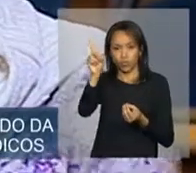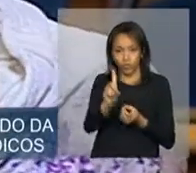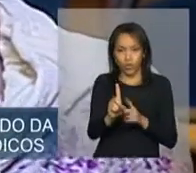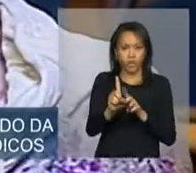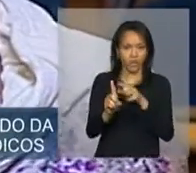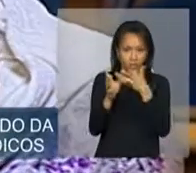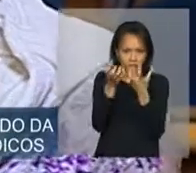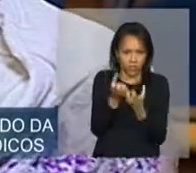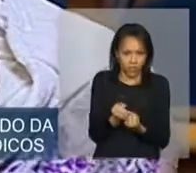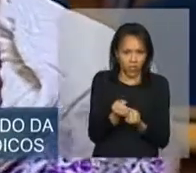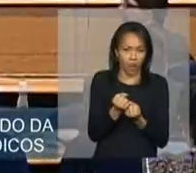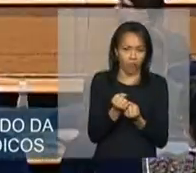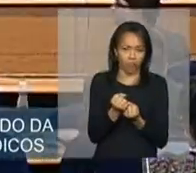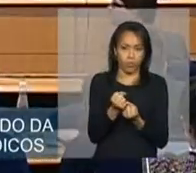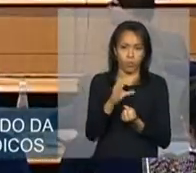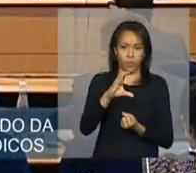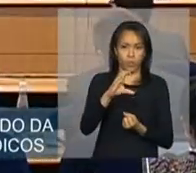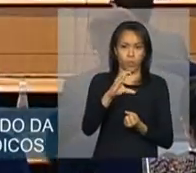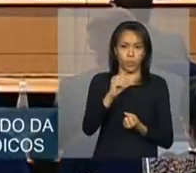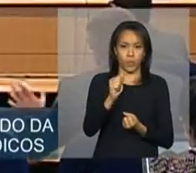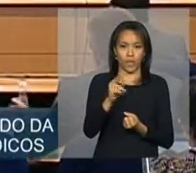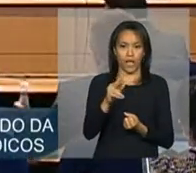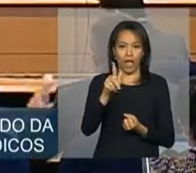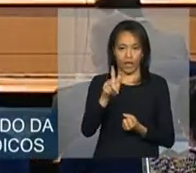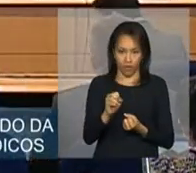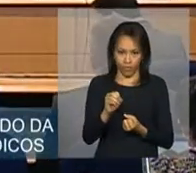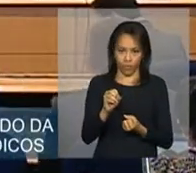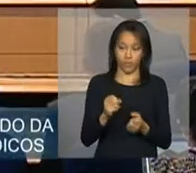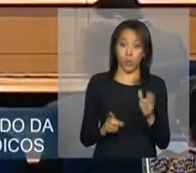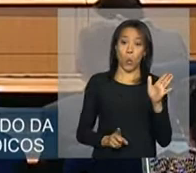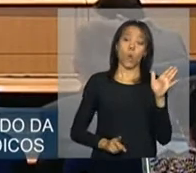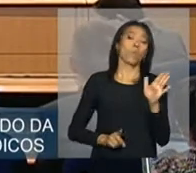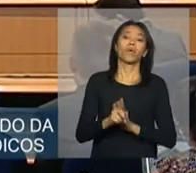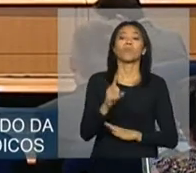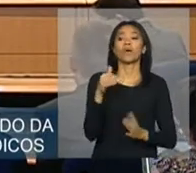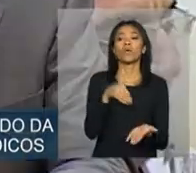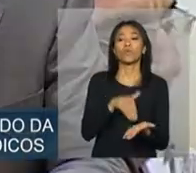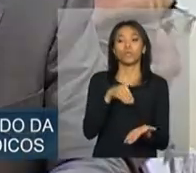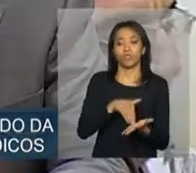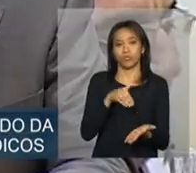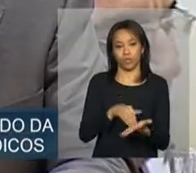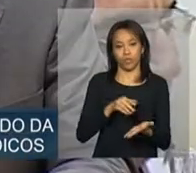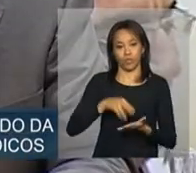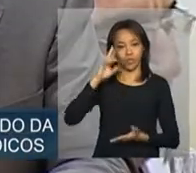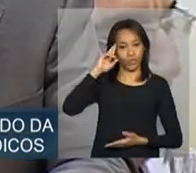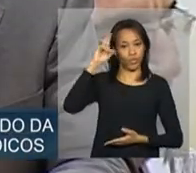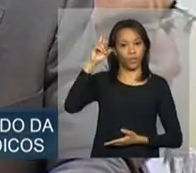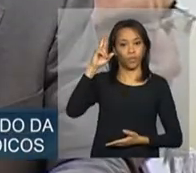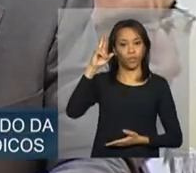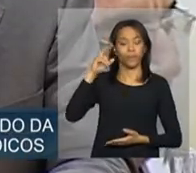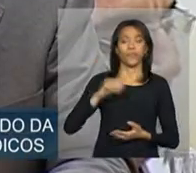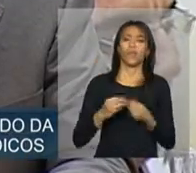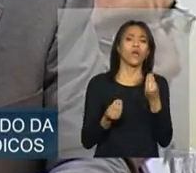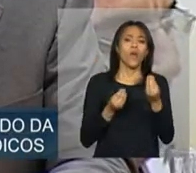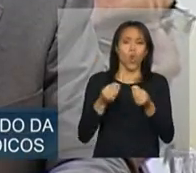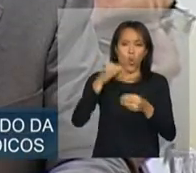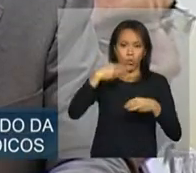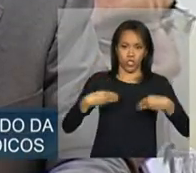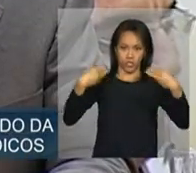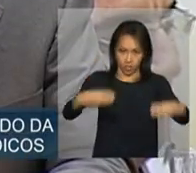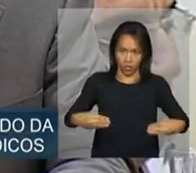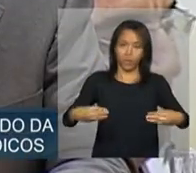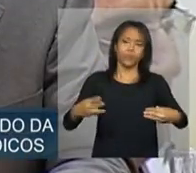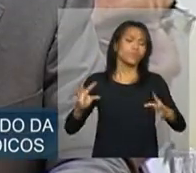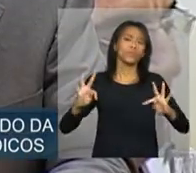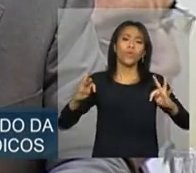pode gerar conflito de interesse Então vamos começar pela última pergunta sobre o dia todo aí é ciúmes é só já encaminhou todas as documentações